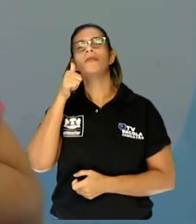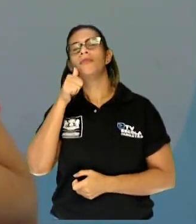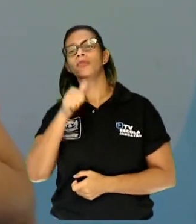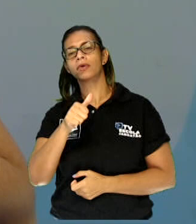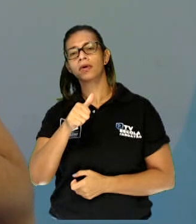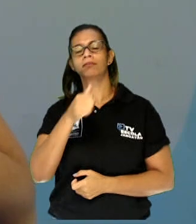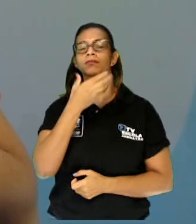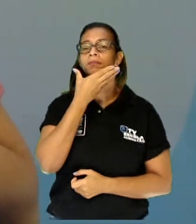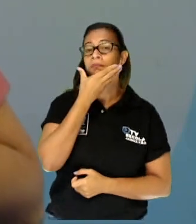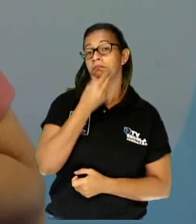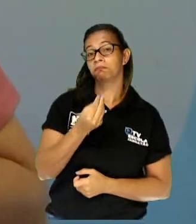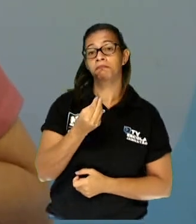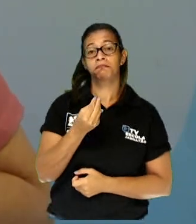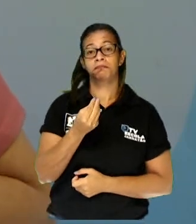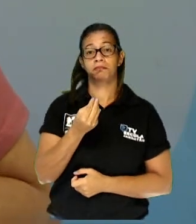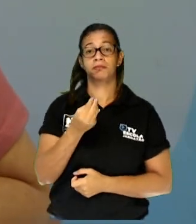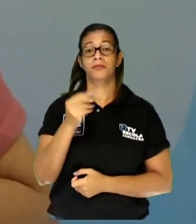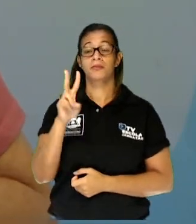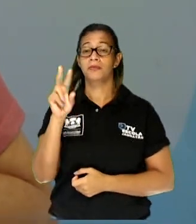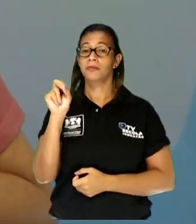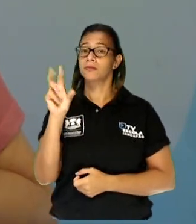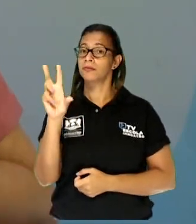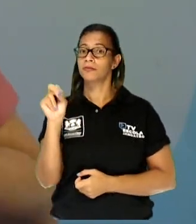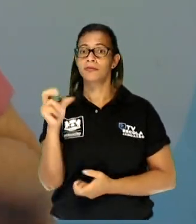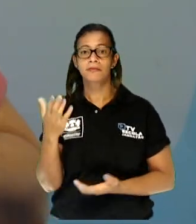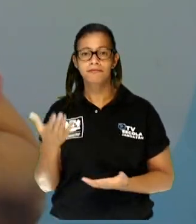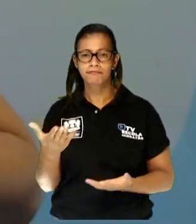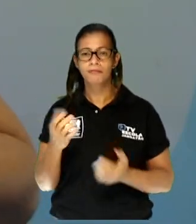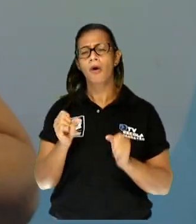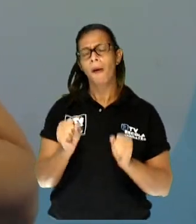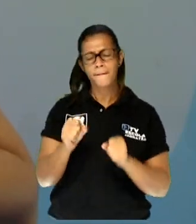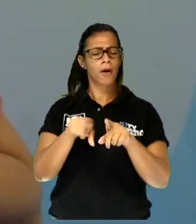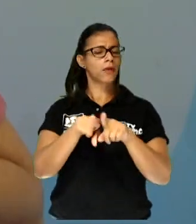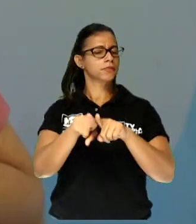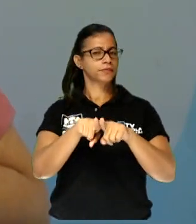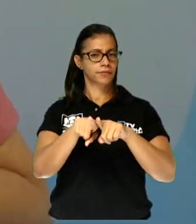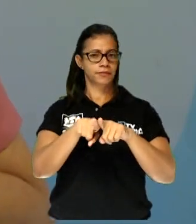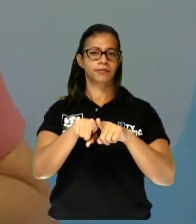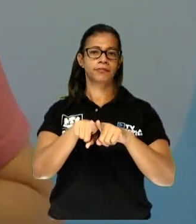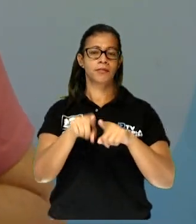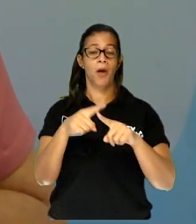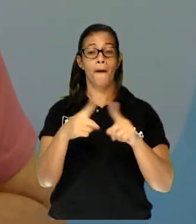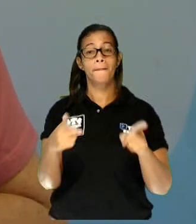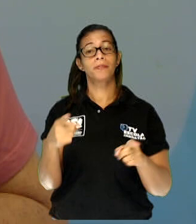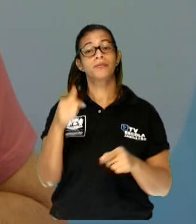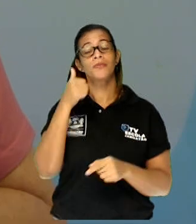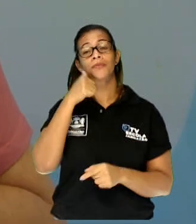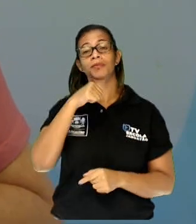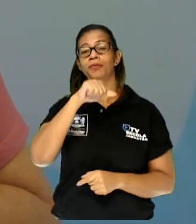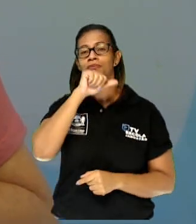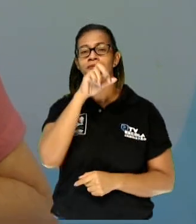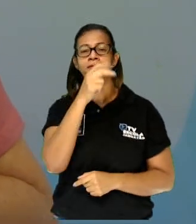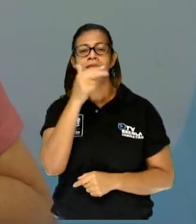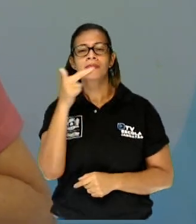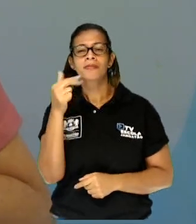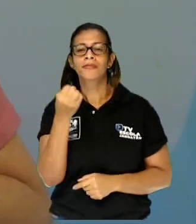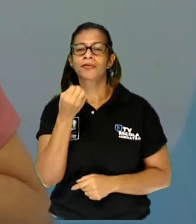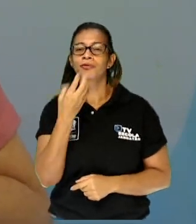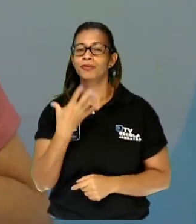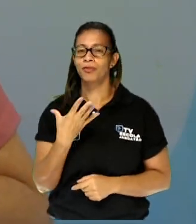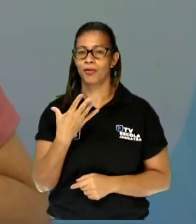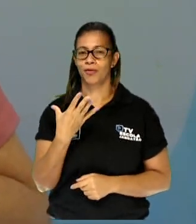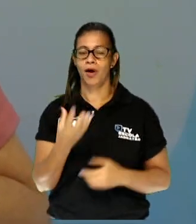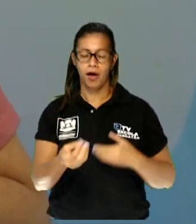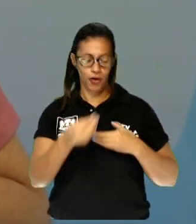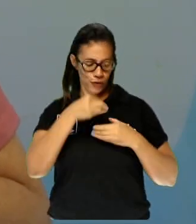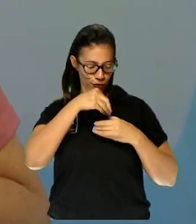homem, é avô, é primo, pode até ser um irmão, mas mãe mesmo, que tem cheirinho bom, é aquela que mora